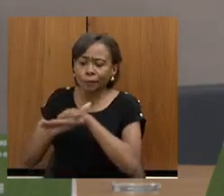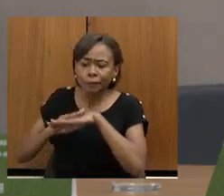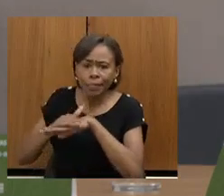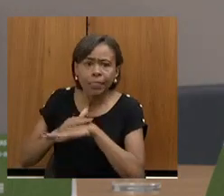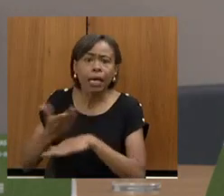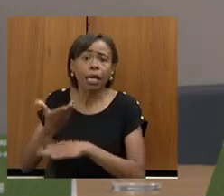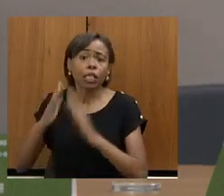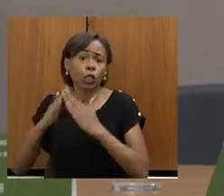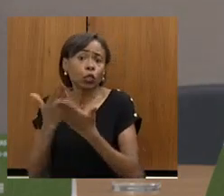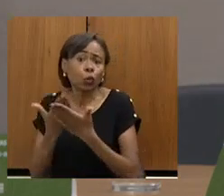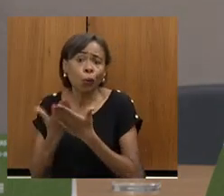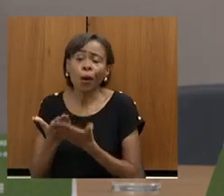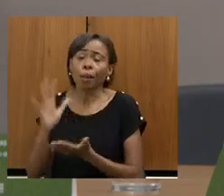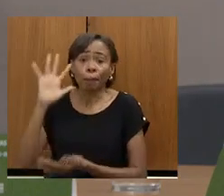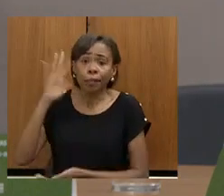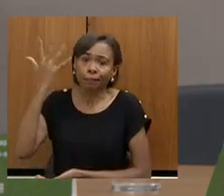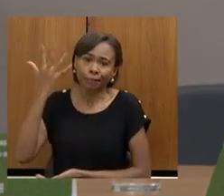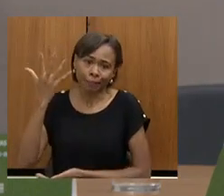caso.